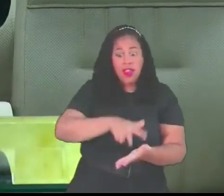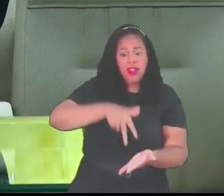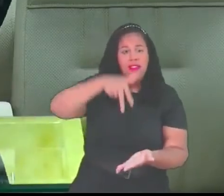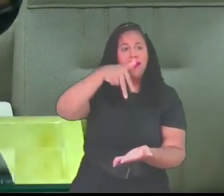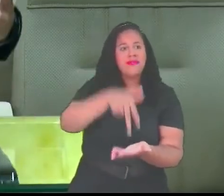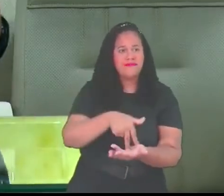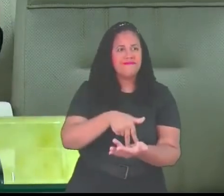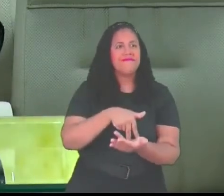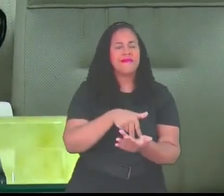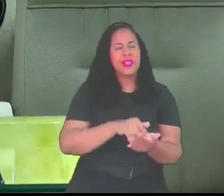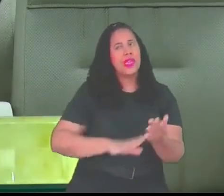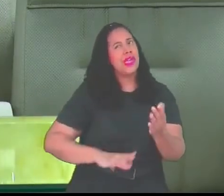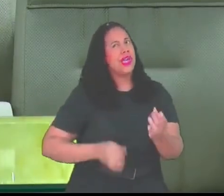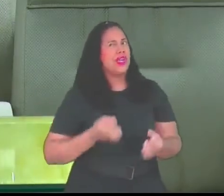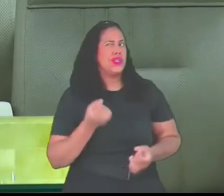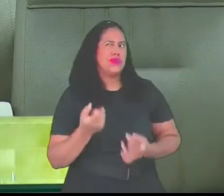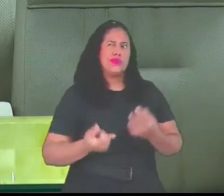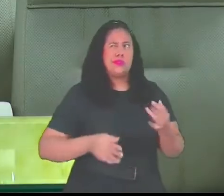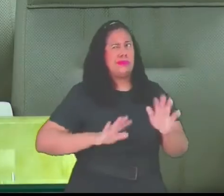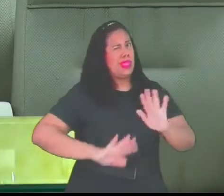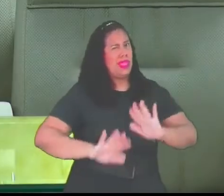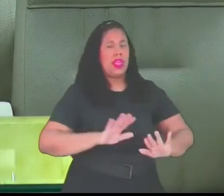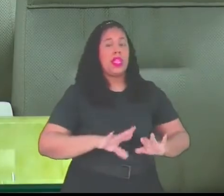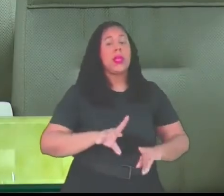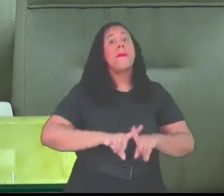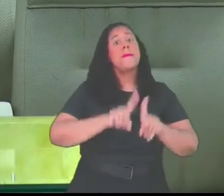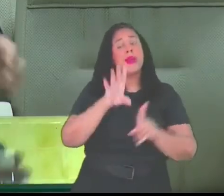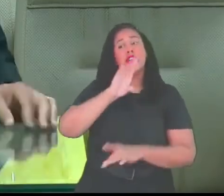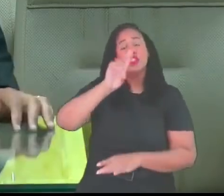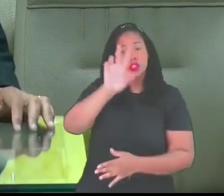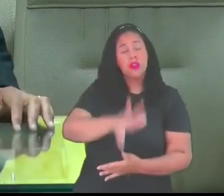Alguns, mais ou menos, mas Deus levantou reis bons.